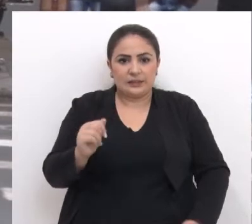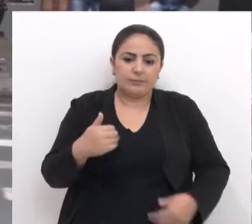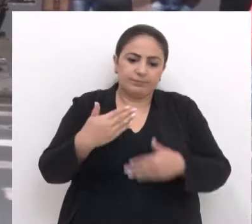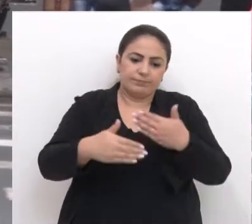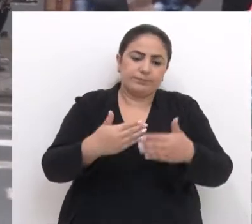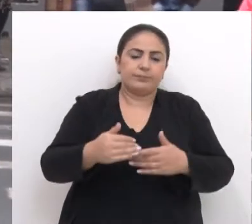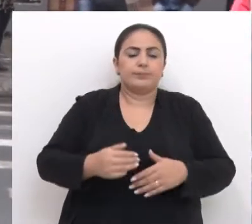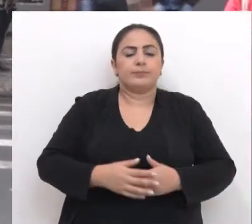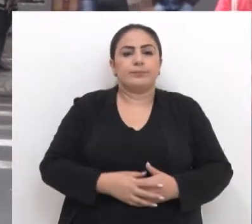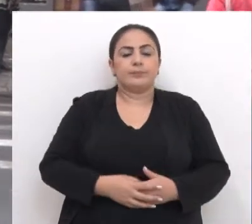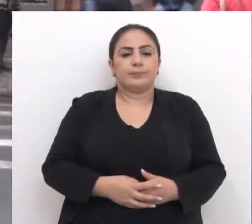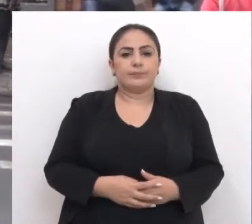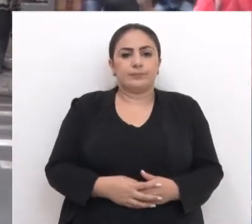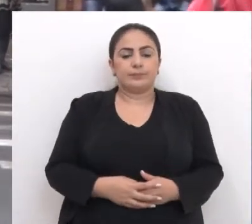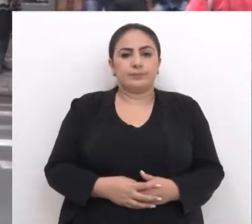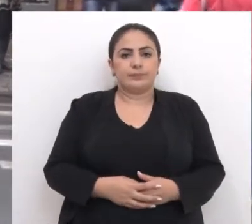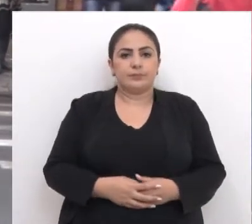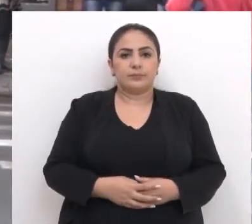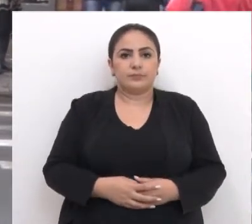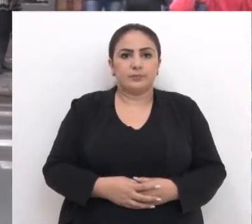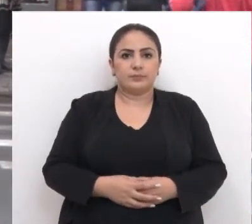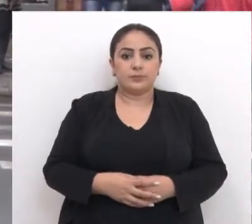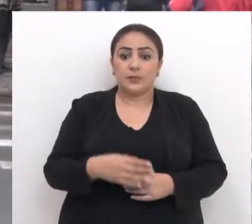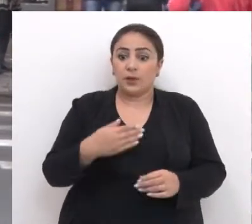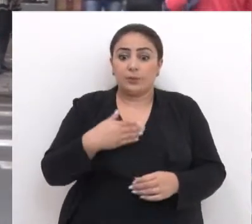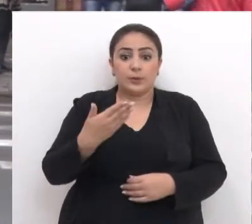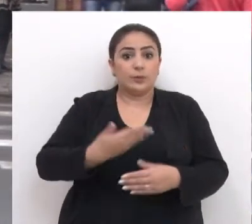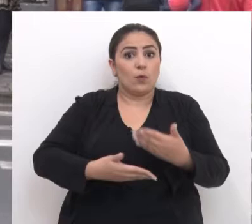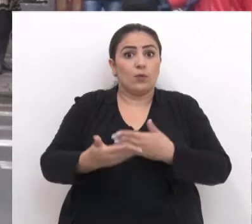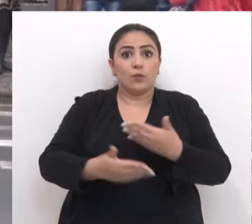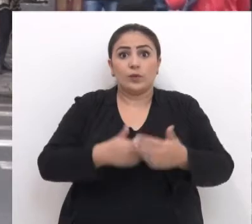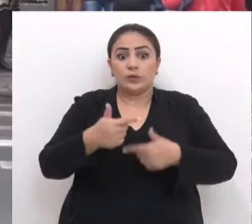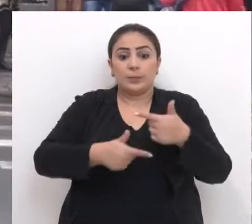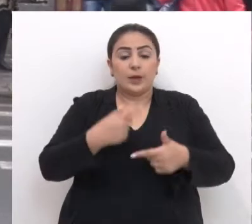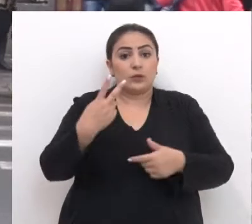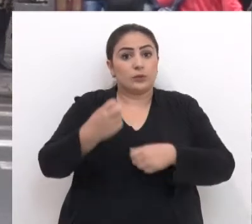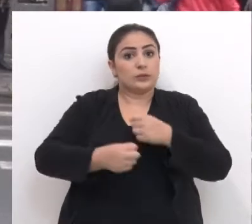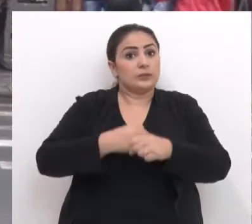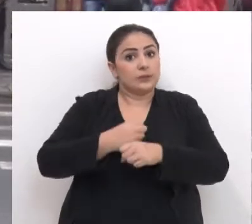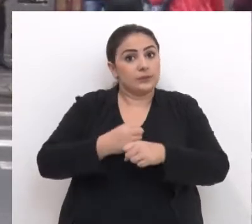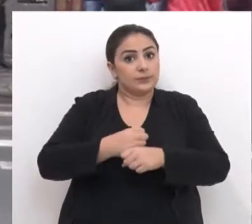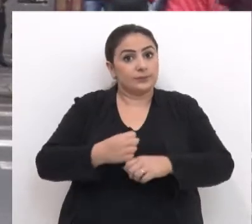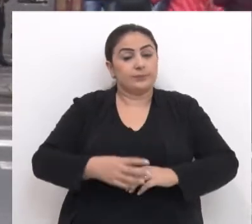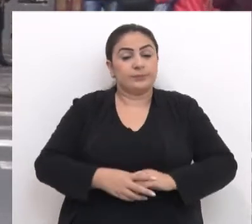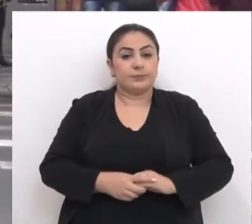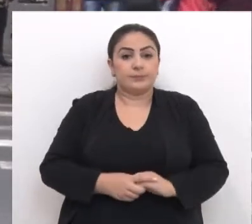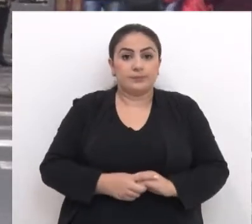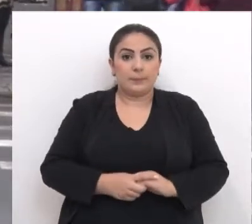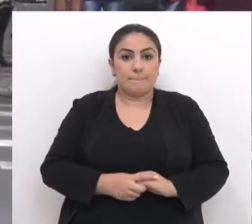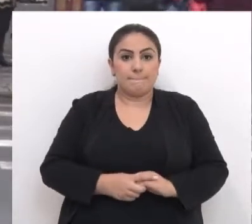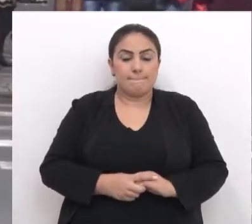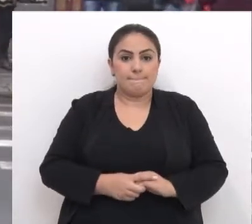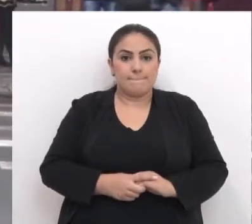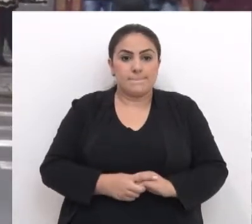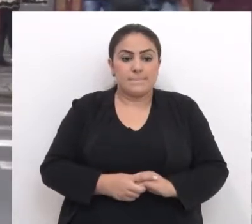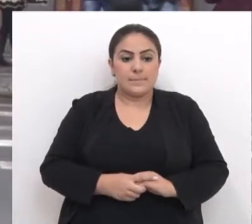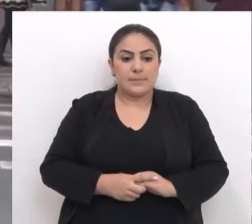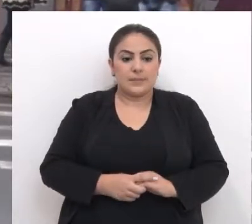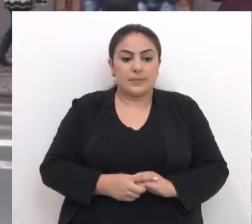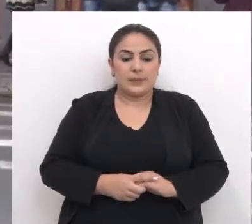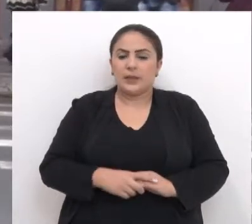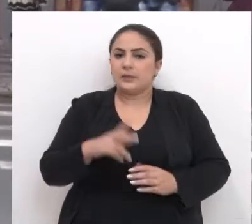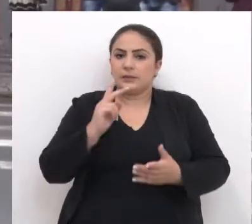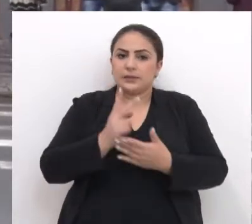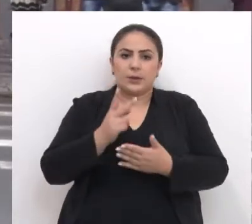Erechim. Tá? E eu me envolvi nesse trabalho durante 2 anos. Tá?